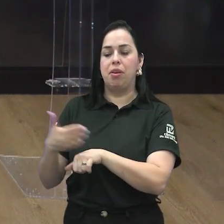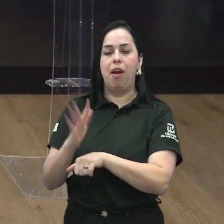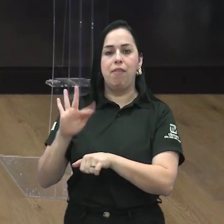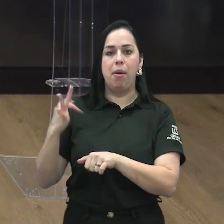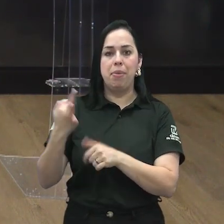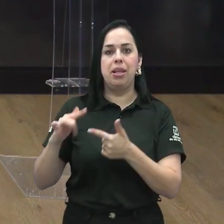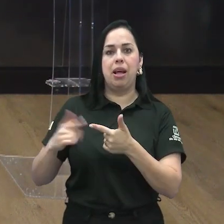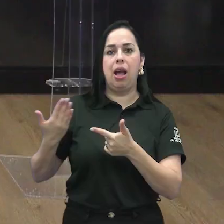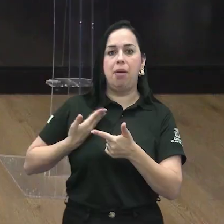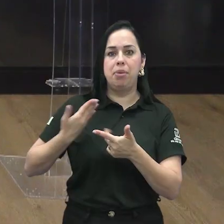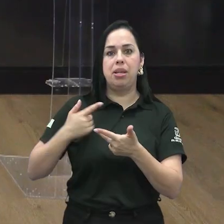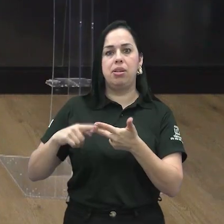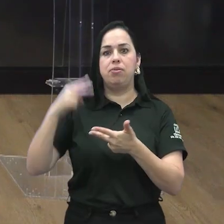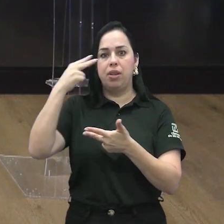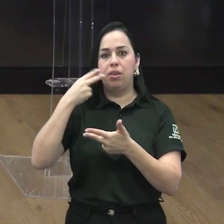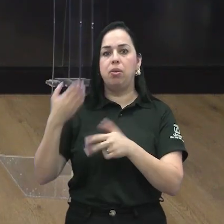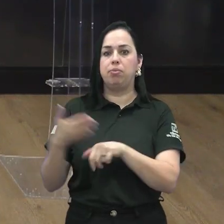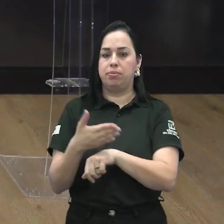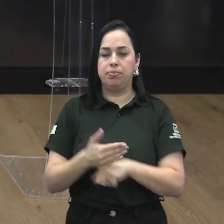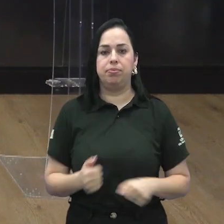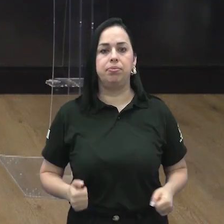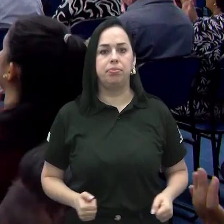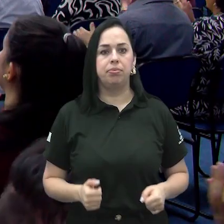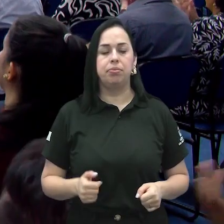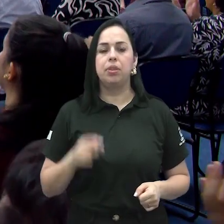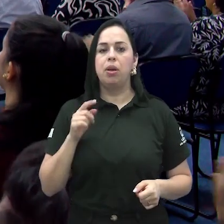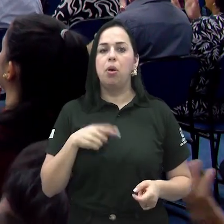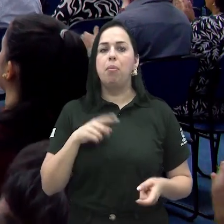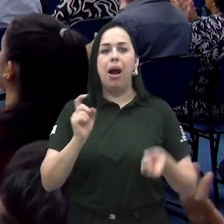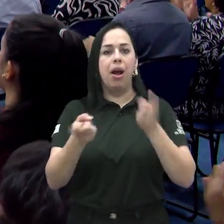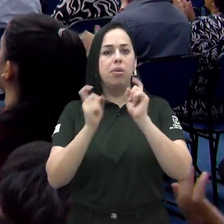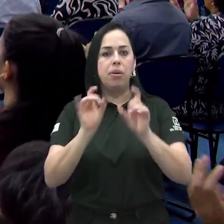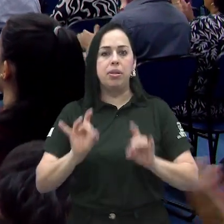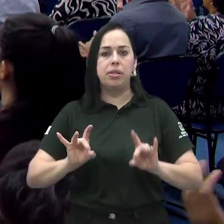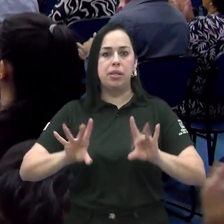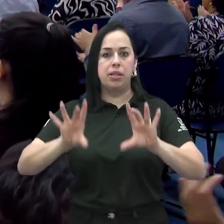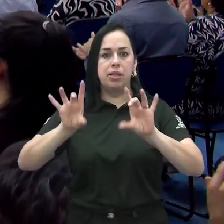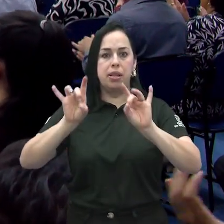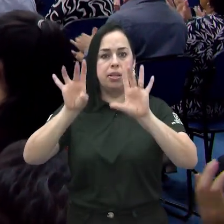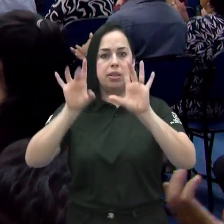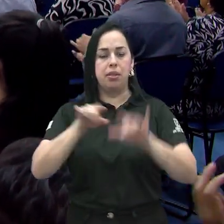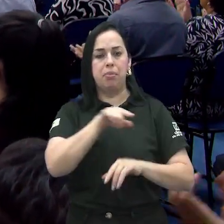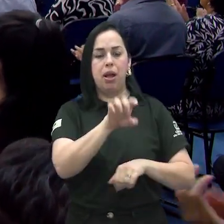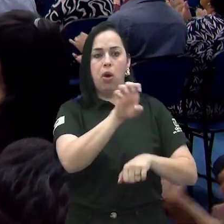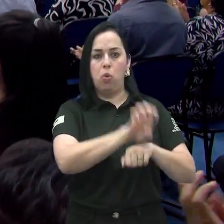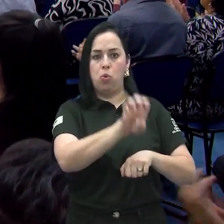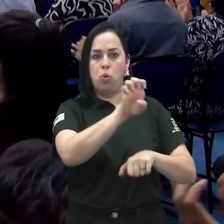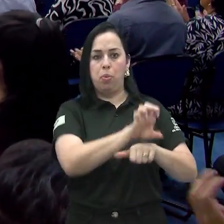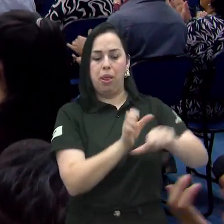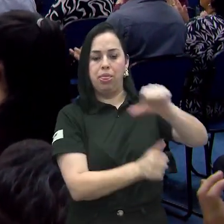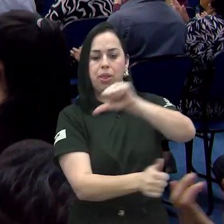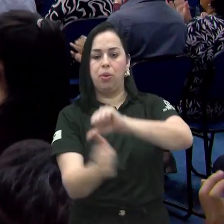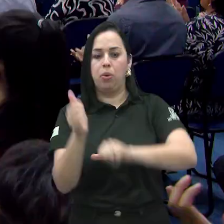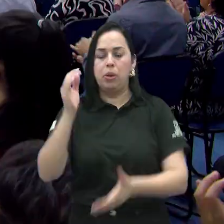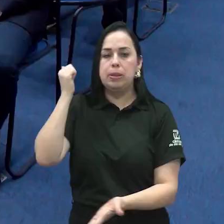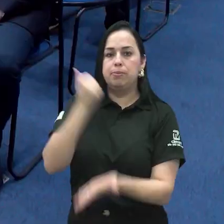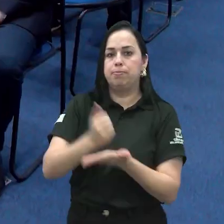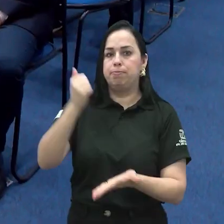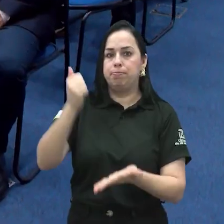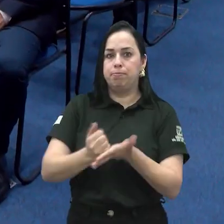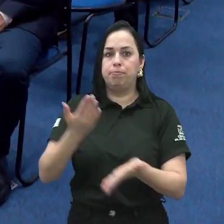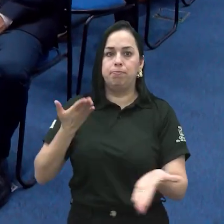de familiares, amigos e vereadores. Uma cerimônia especial para marcar a estabilidade de um grupo de servidores da